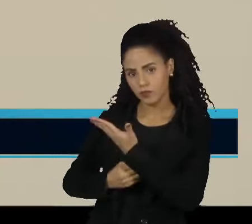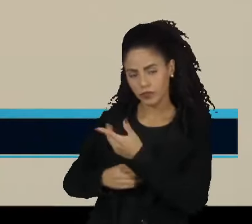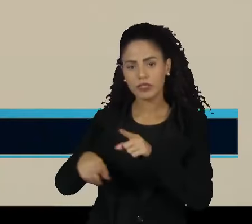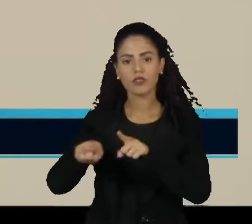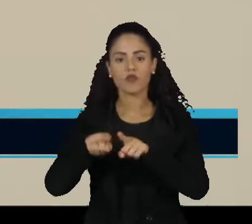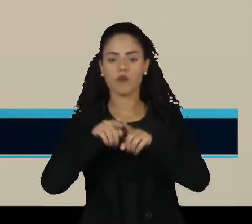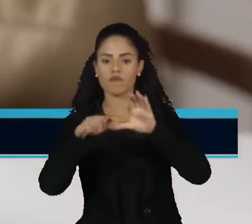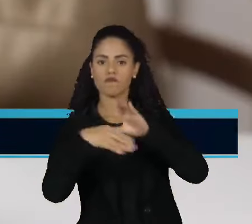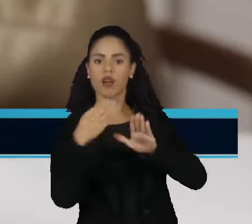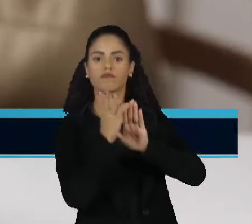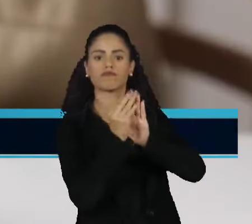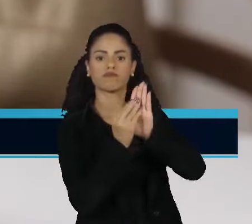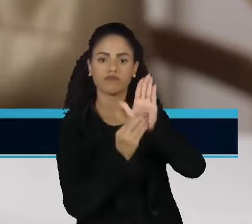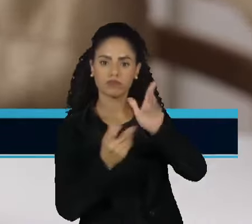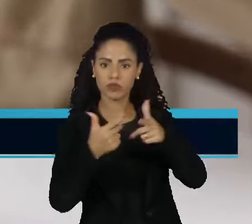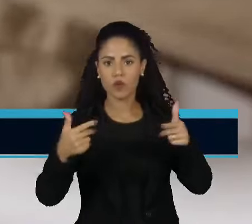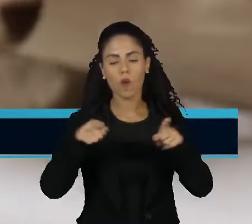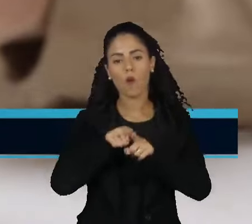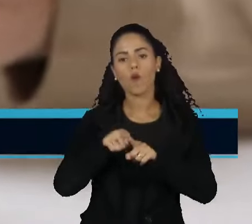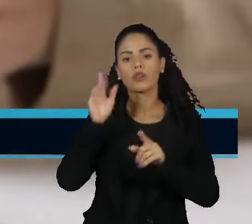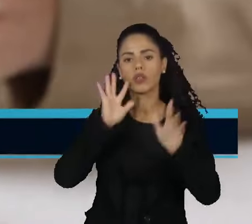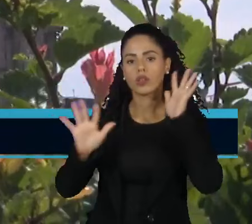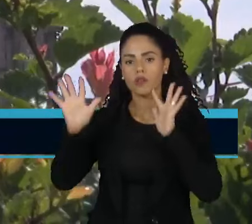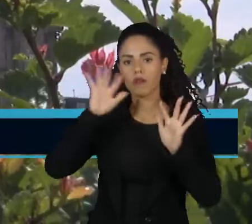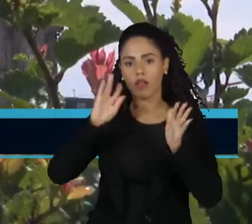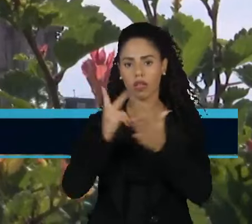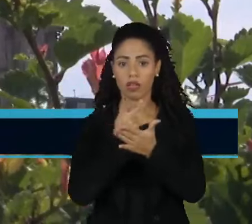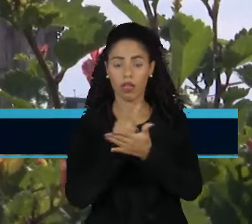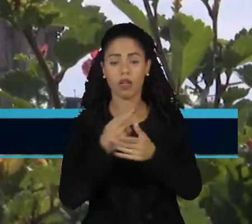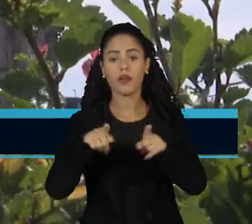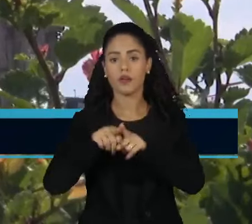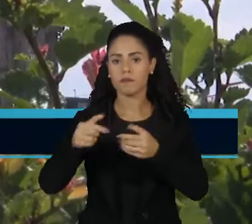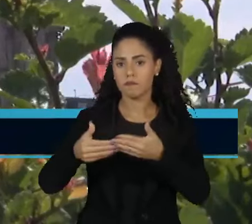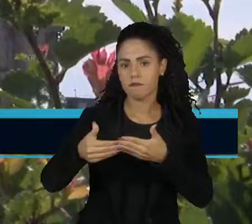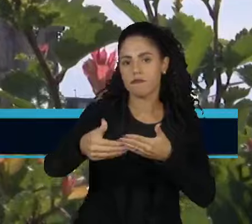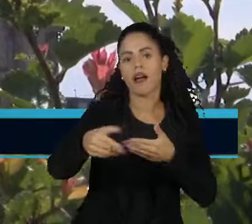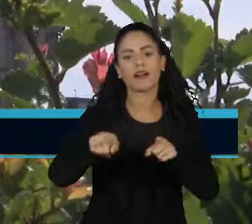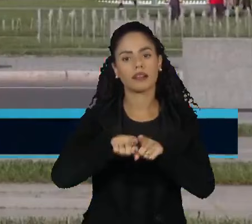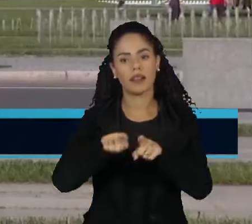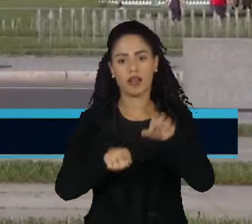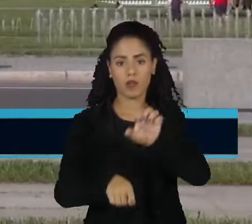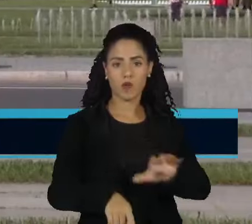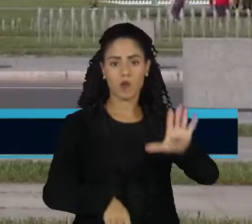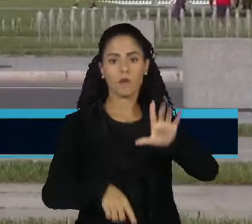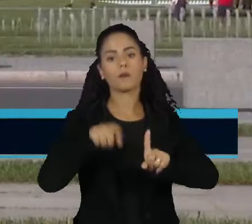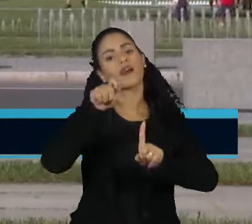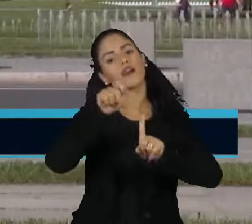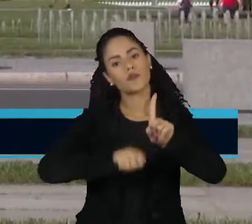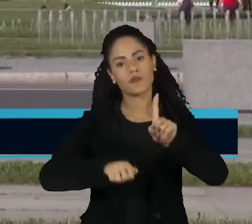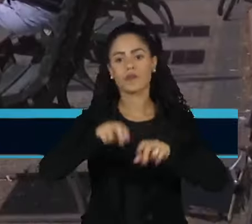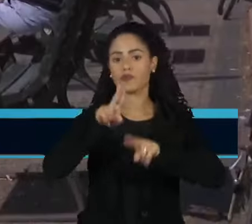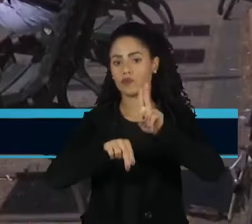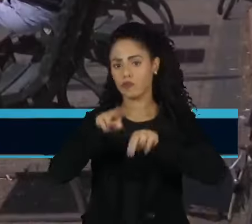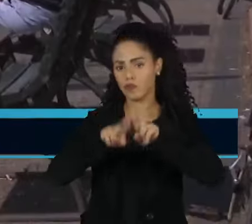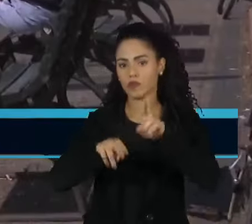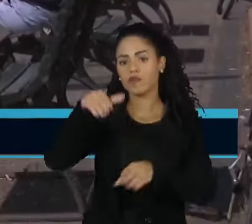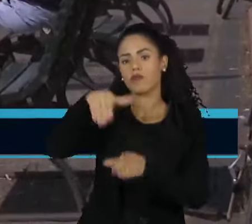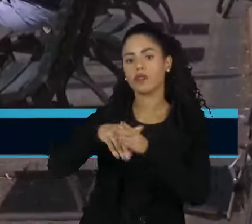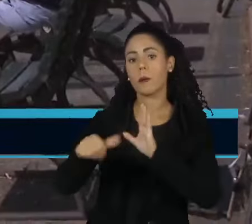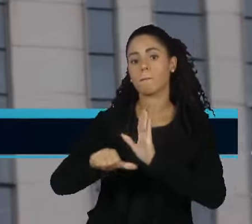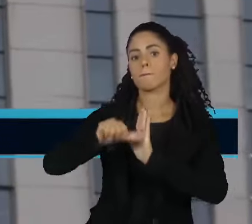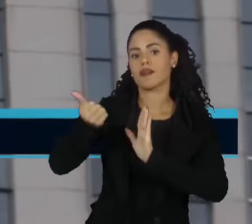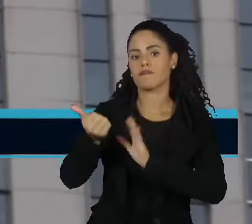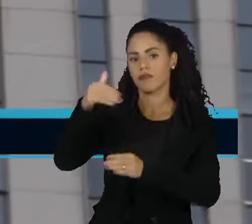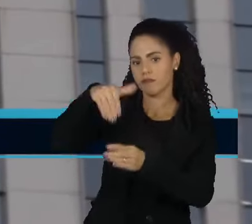conteúdos xenófobos e com teorias da conspiração nas próximas eleições europeias de Junho muitos deles vão votar pela primeira